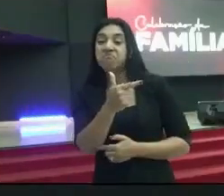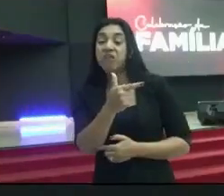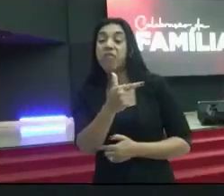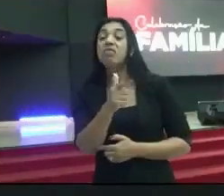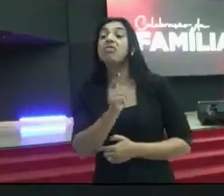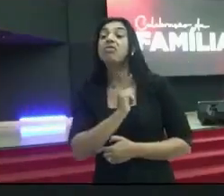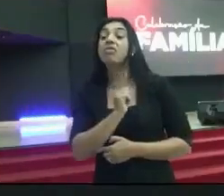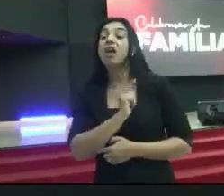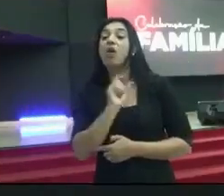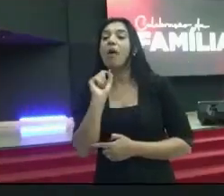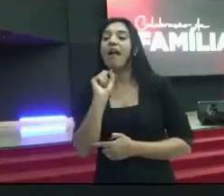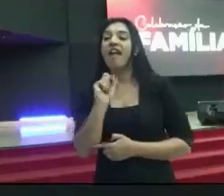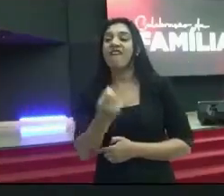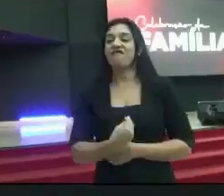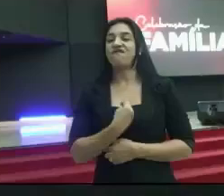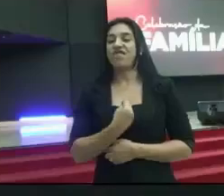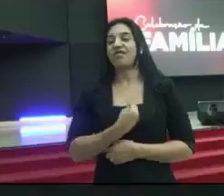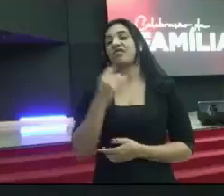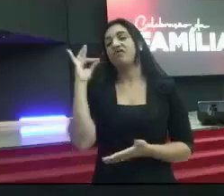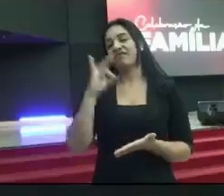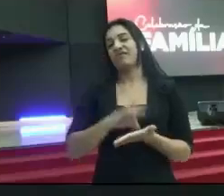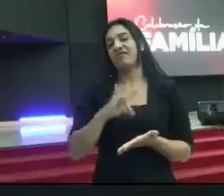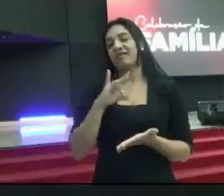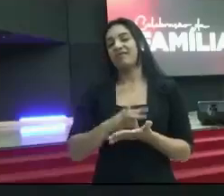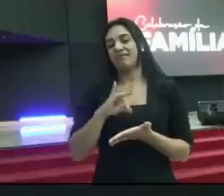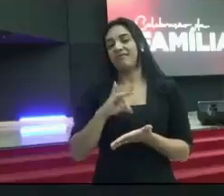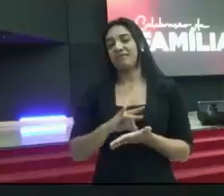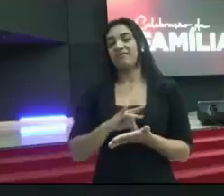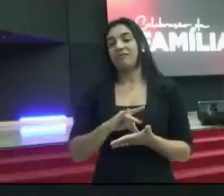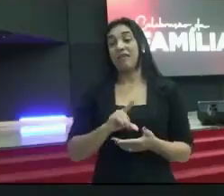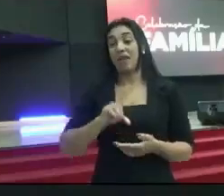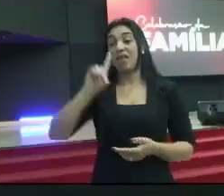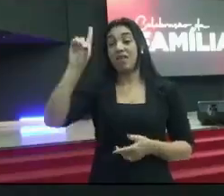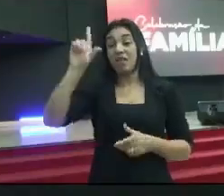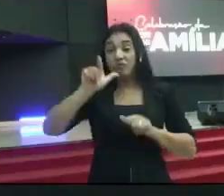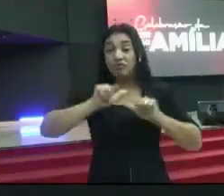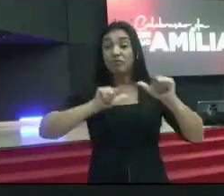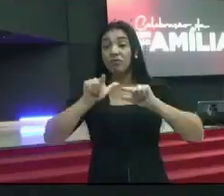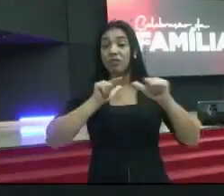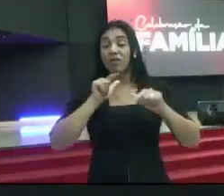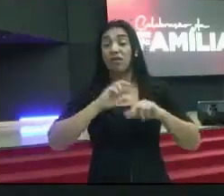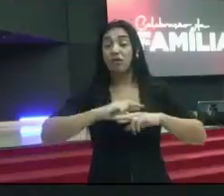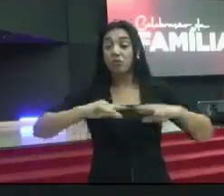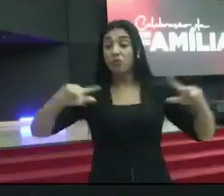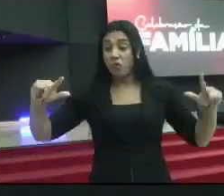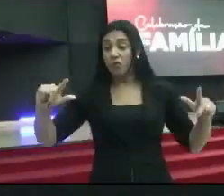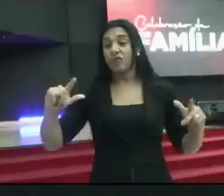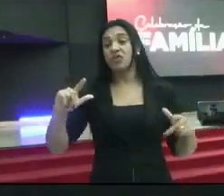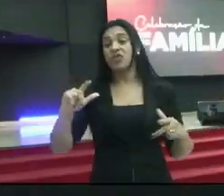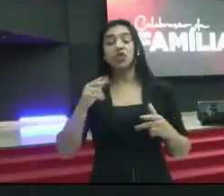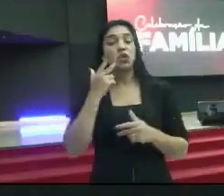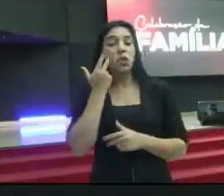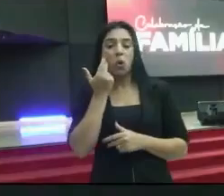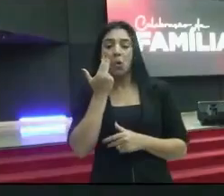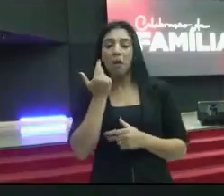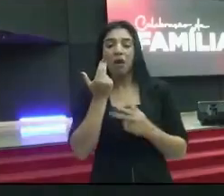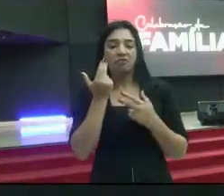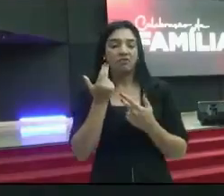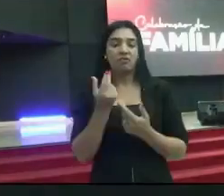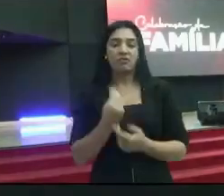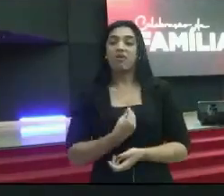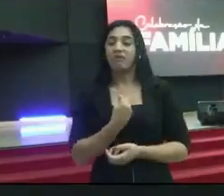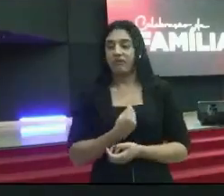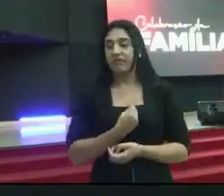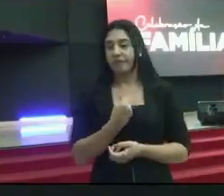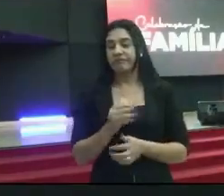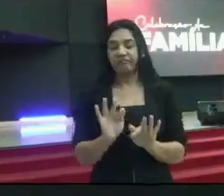tem vida cotidiana e Deus trabalhando nas coisas comuns da vida. Glória a